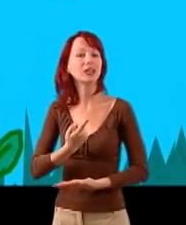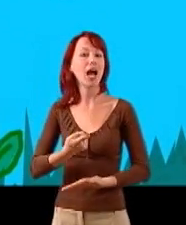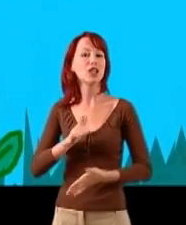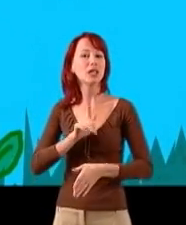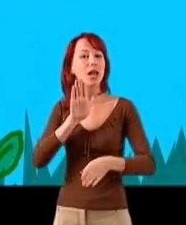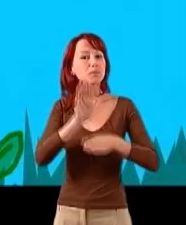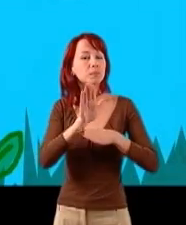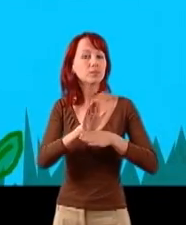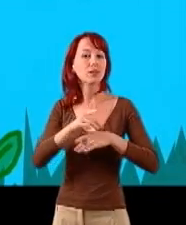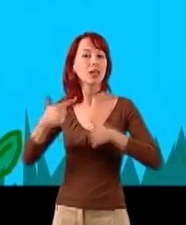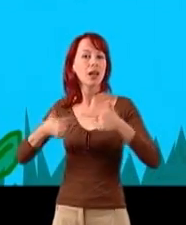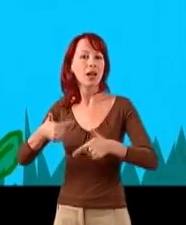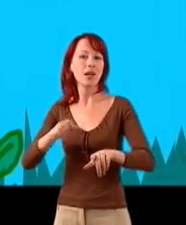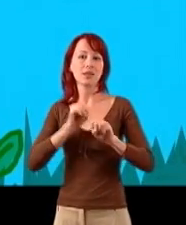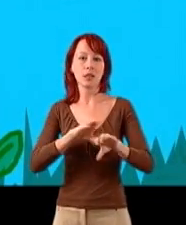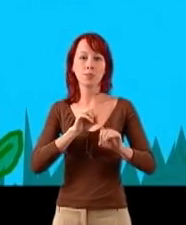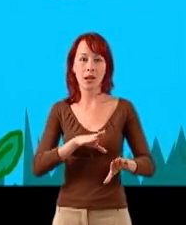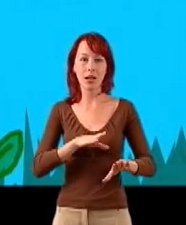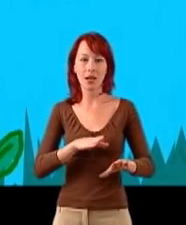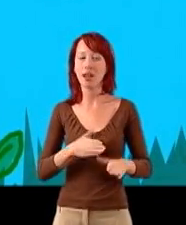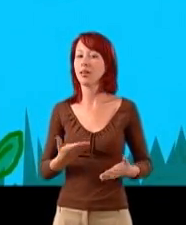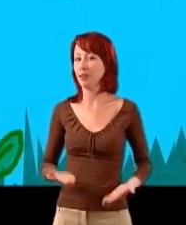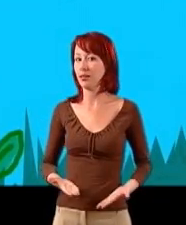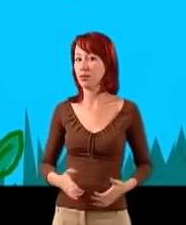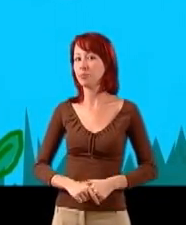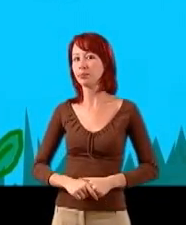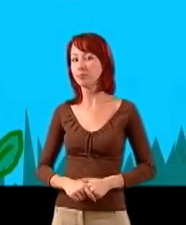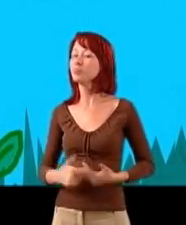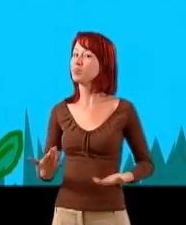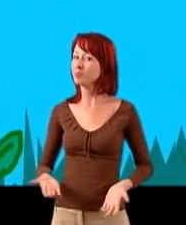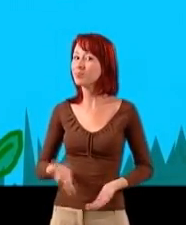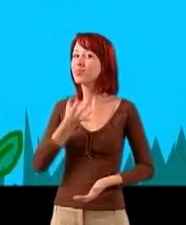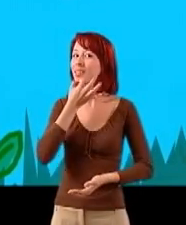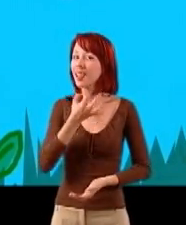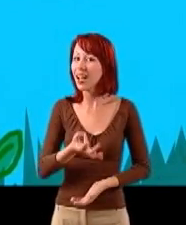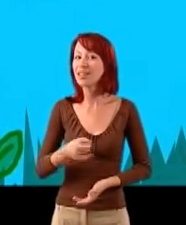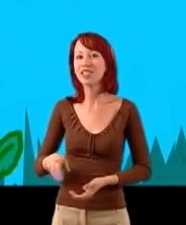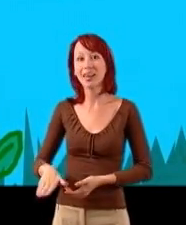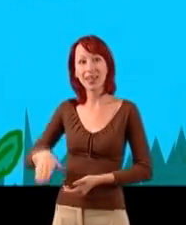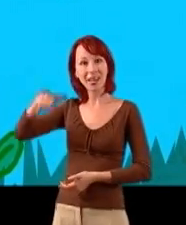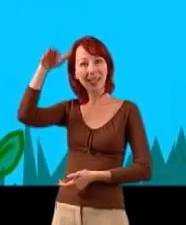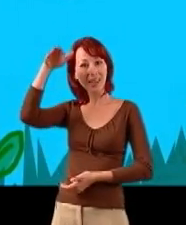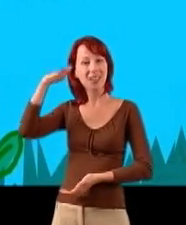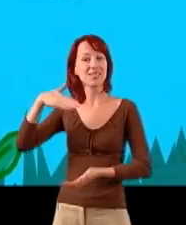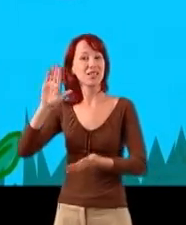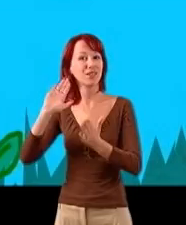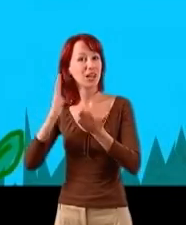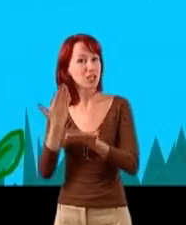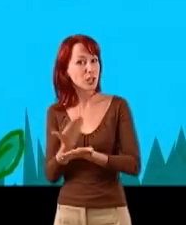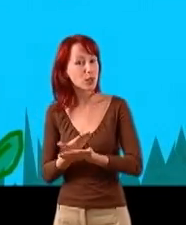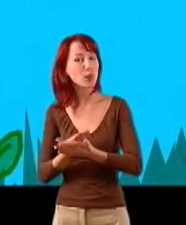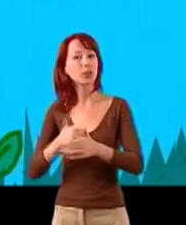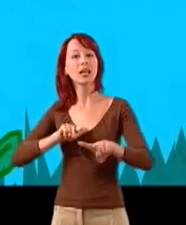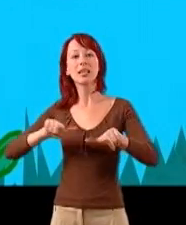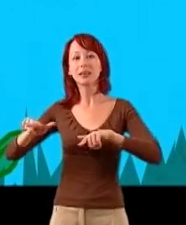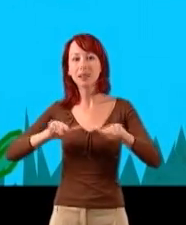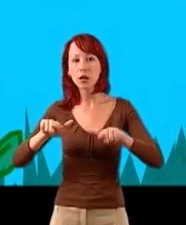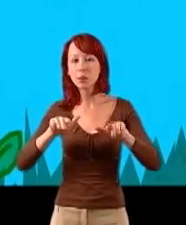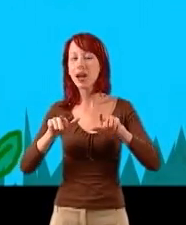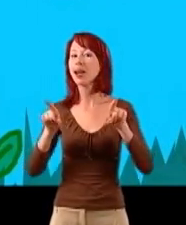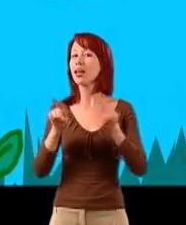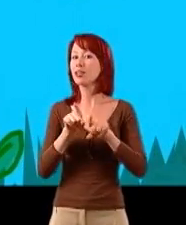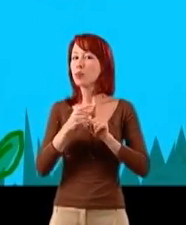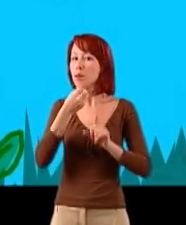profissional, da boa vontade da pessoa que está trabalhando com ele. E eu acho que não deveria ser assim. Ah, espero que ele cresça,